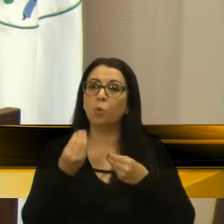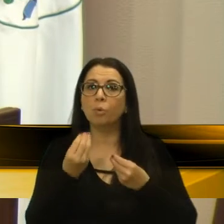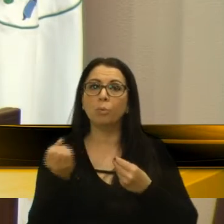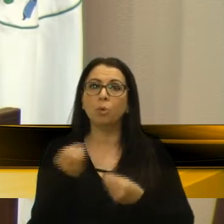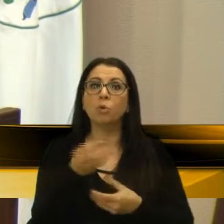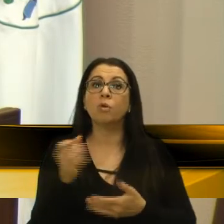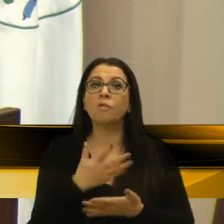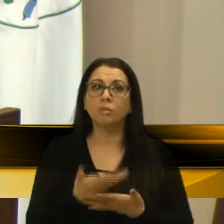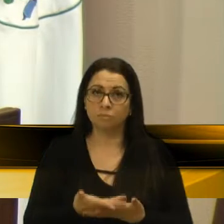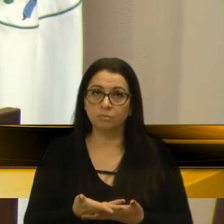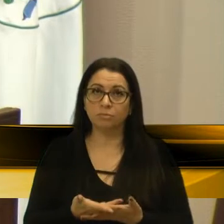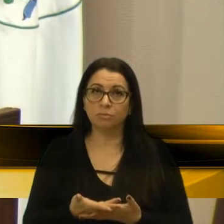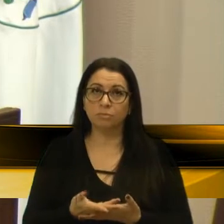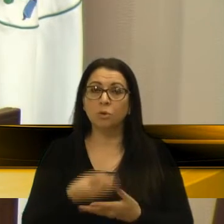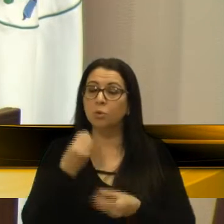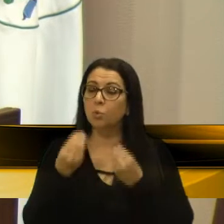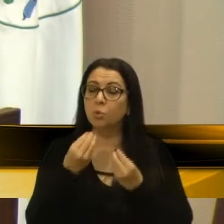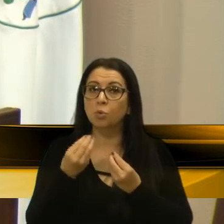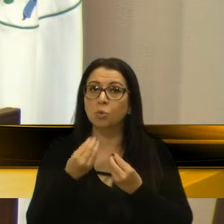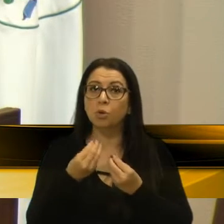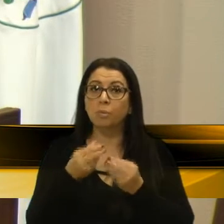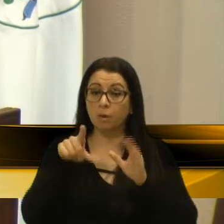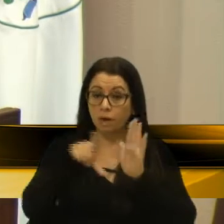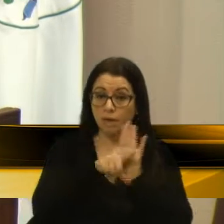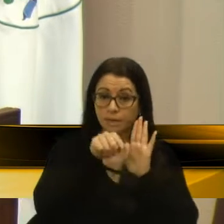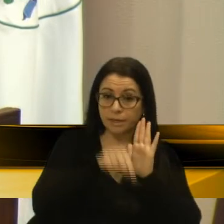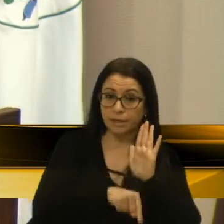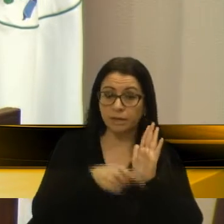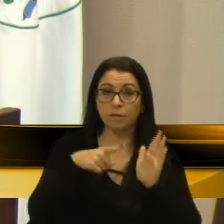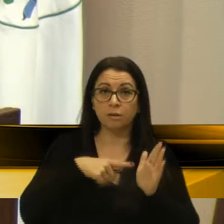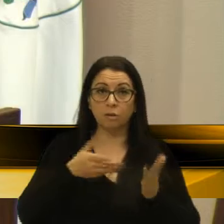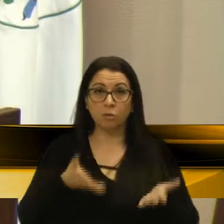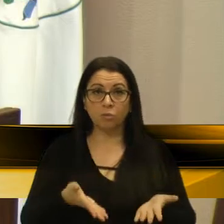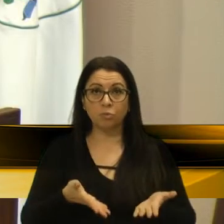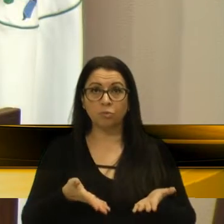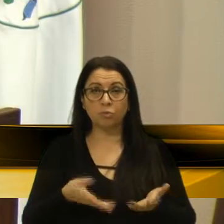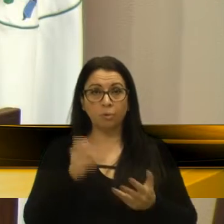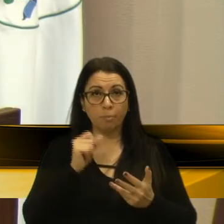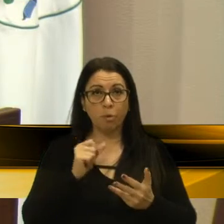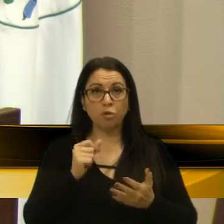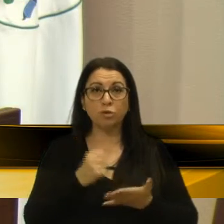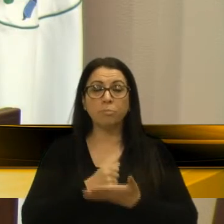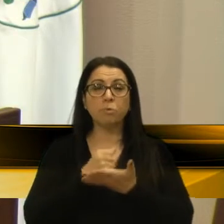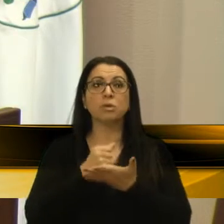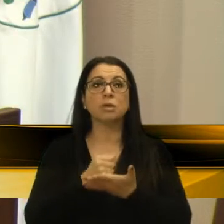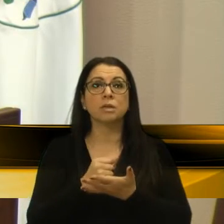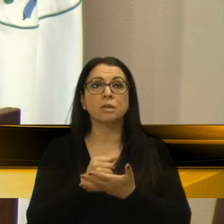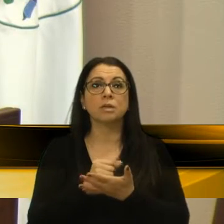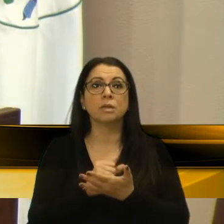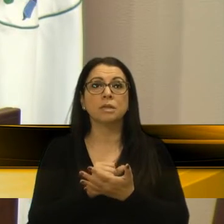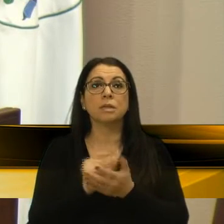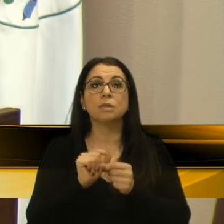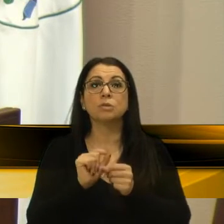inovar? Como a legislação vigente pode apoiar esta